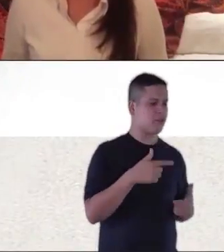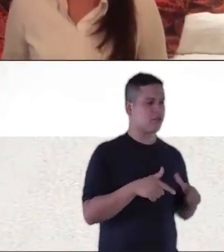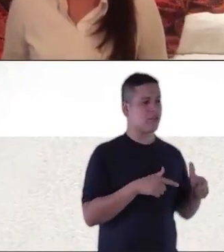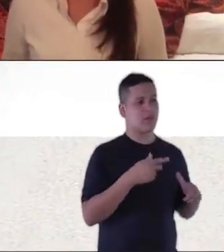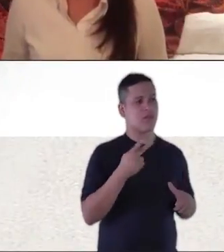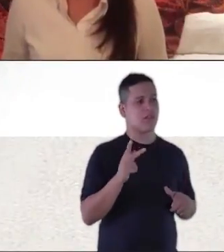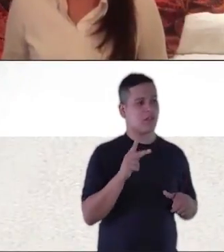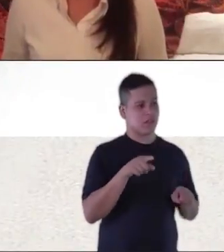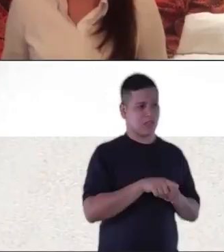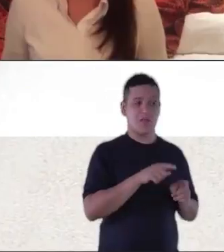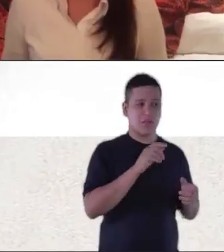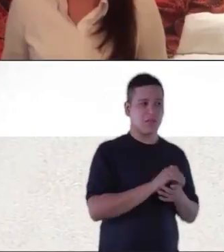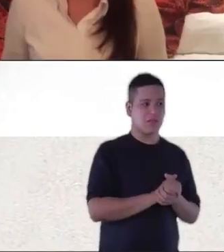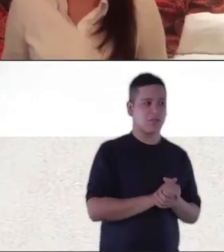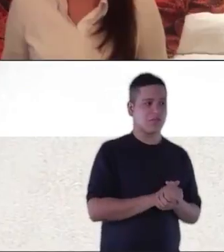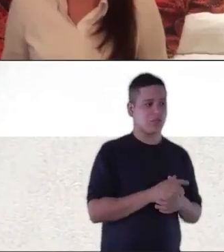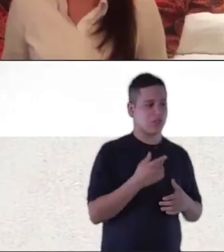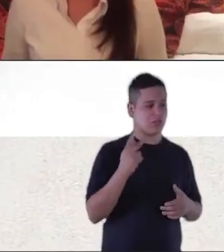forma?